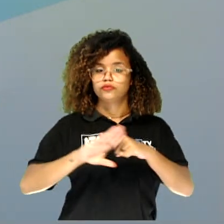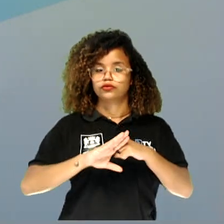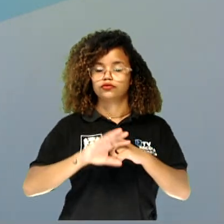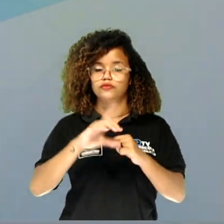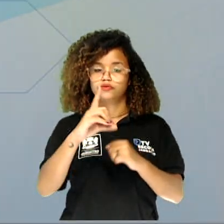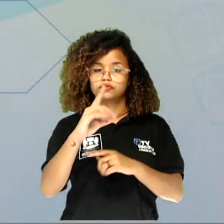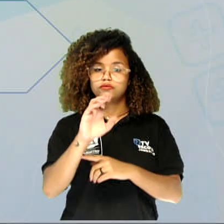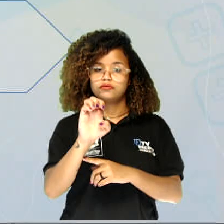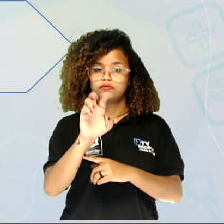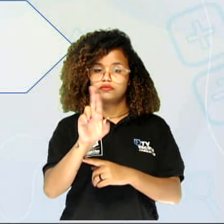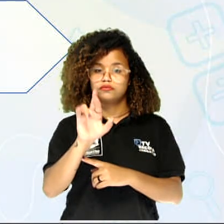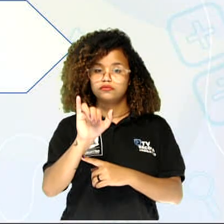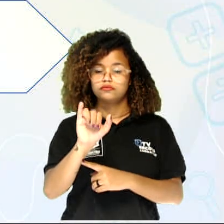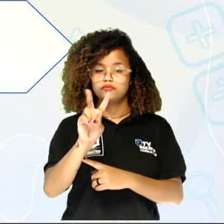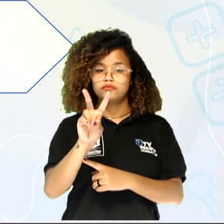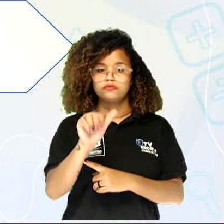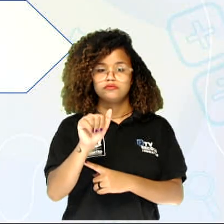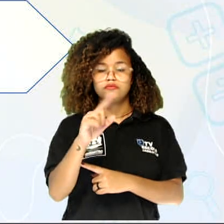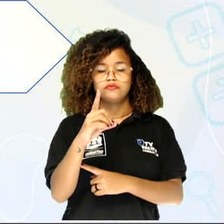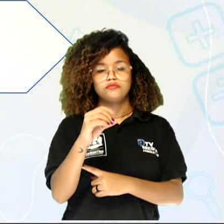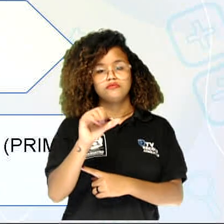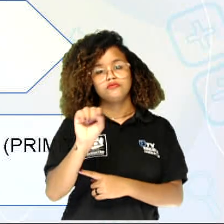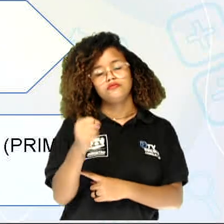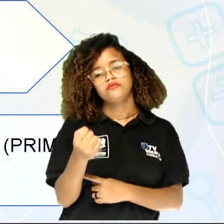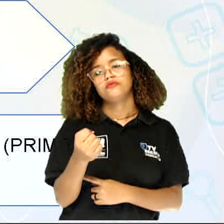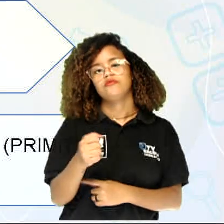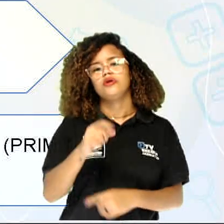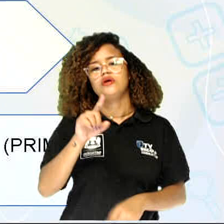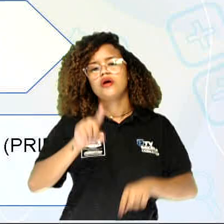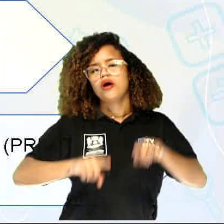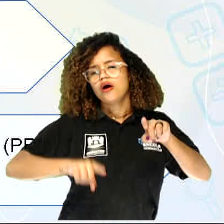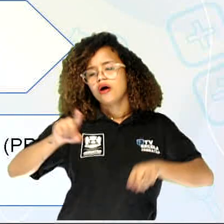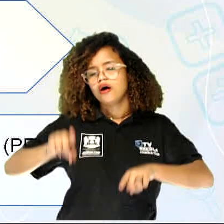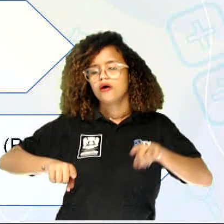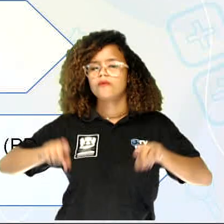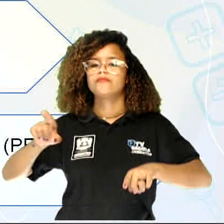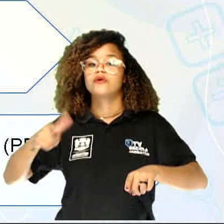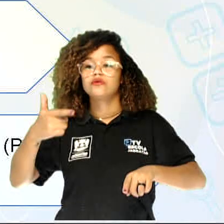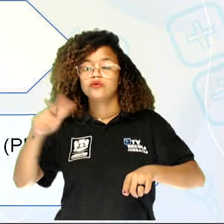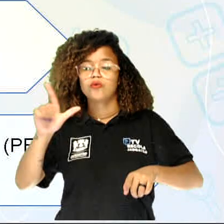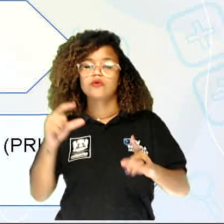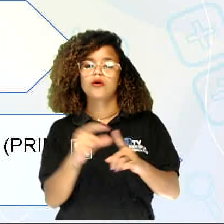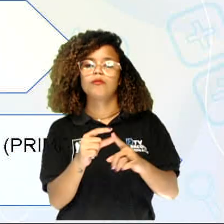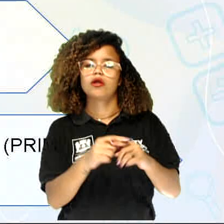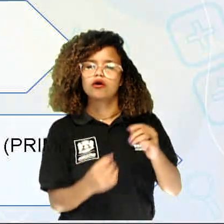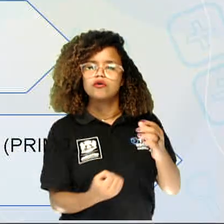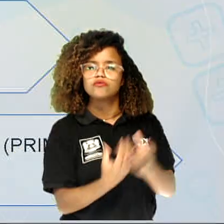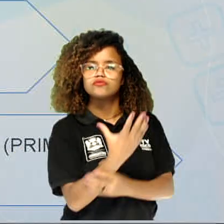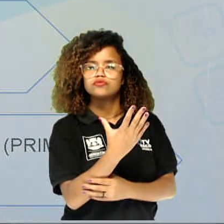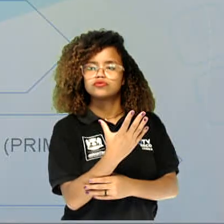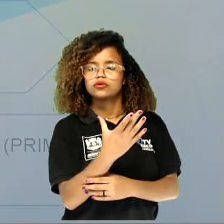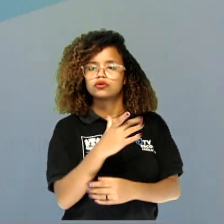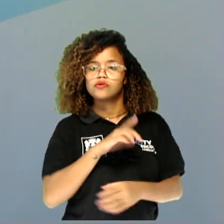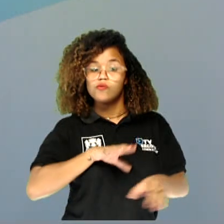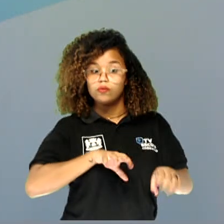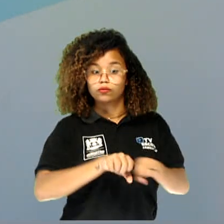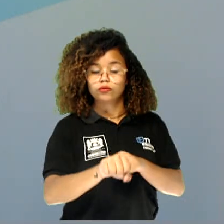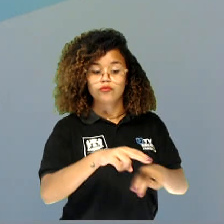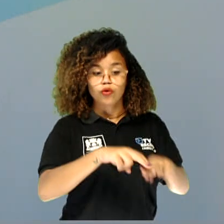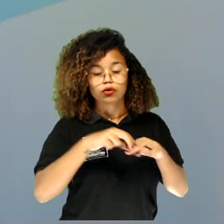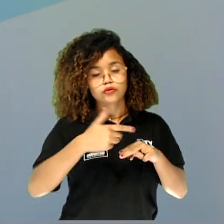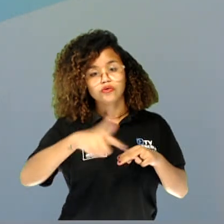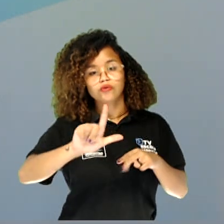derivado. Já o derivado, ele deriva de outra palavra. Forma-se a partir de uma outra